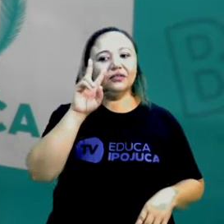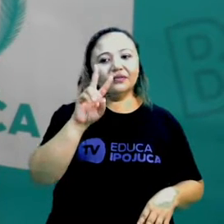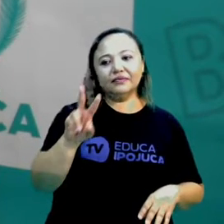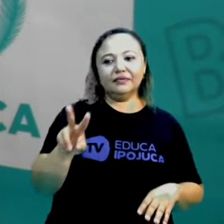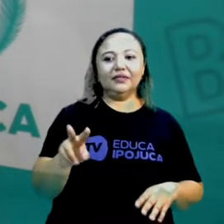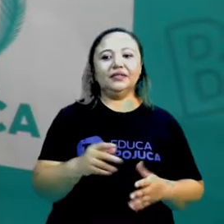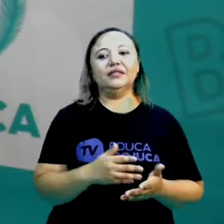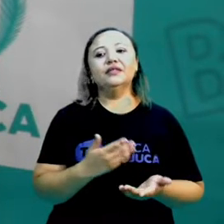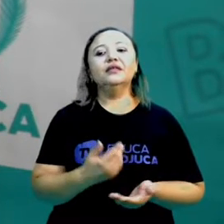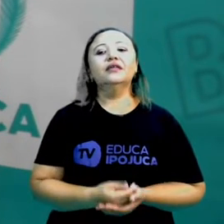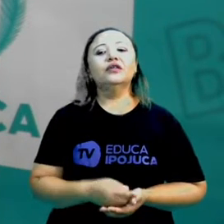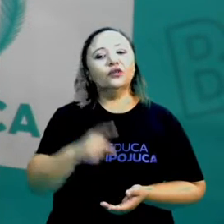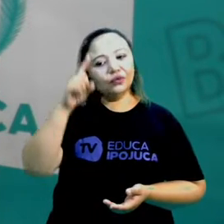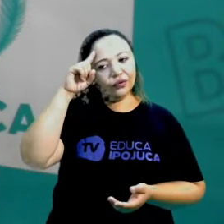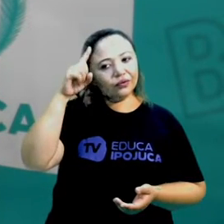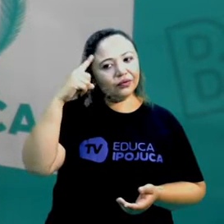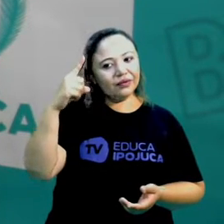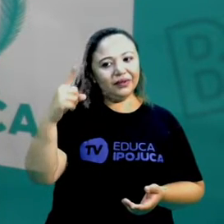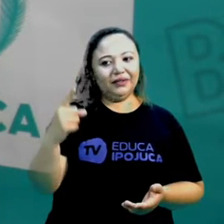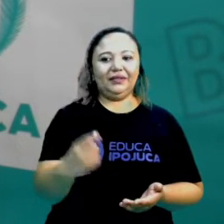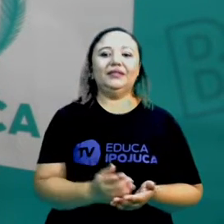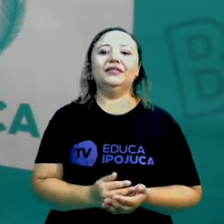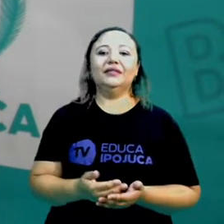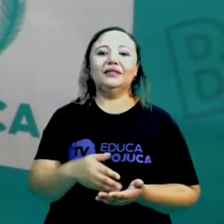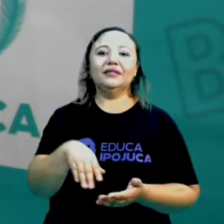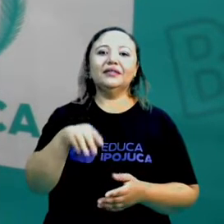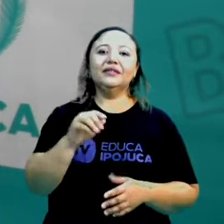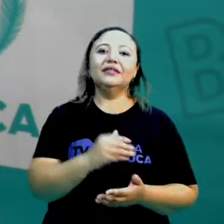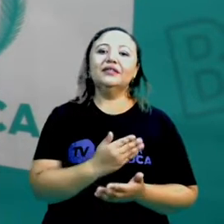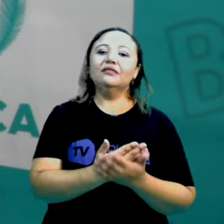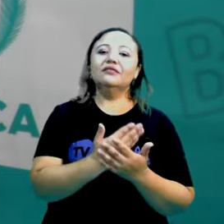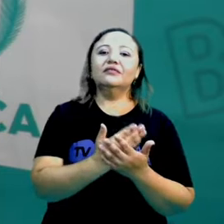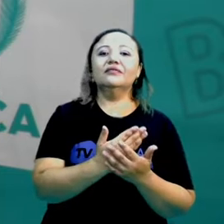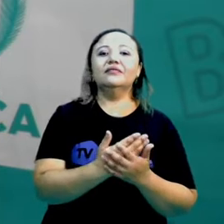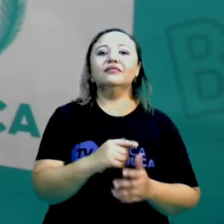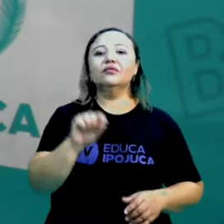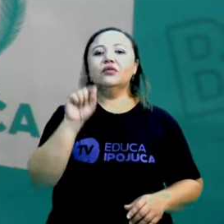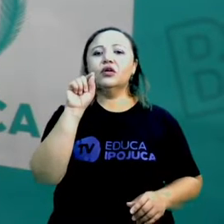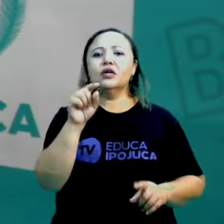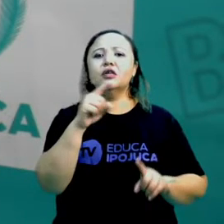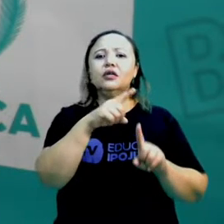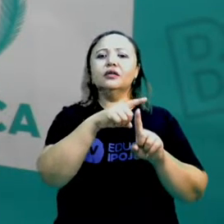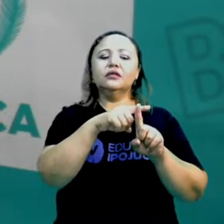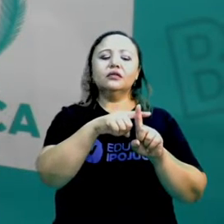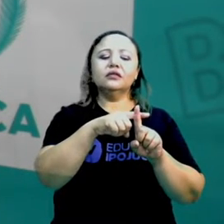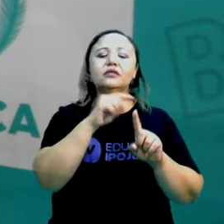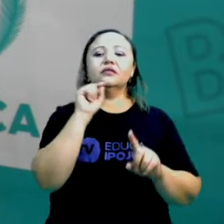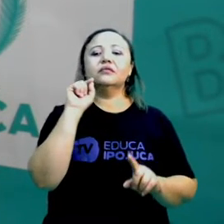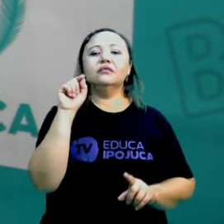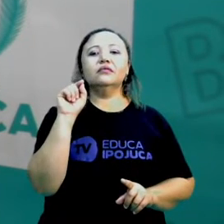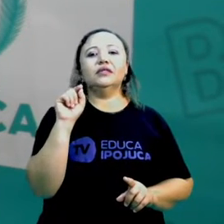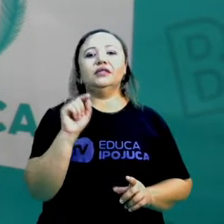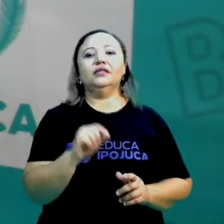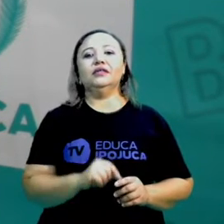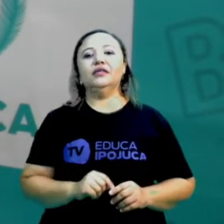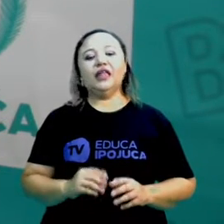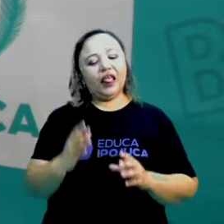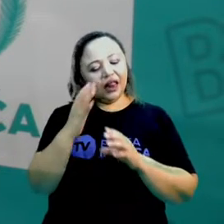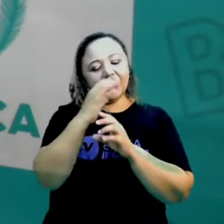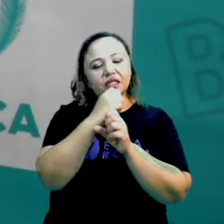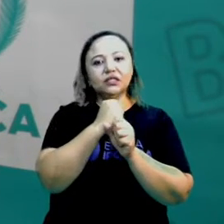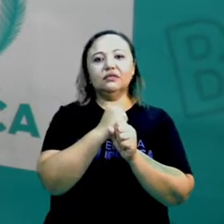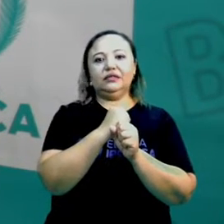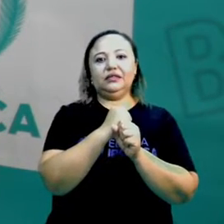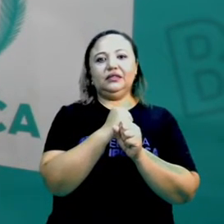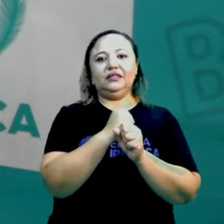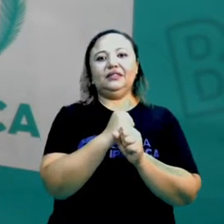nossos estudos. Então, adição. Tia Gil, o que é adição? A continha de somar, isso mesmo.